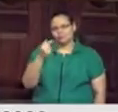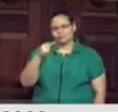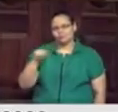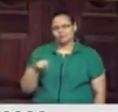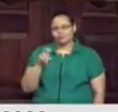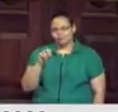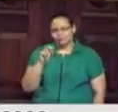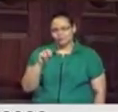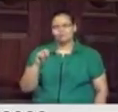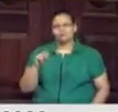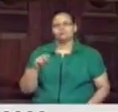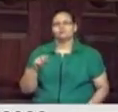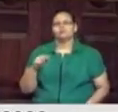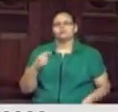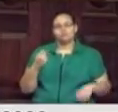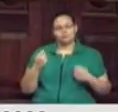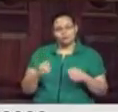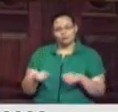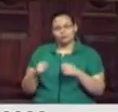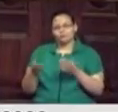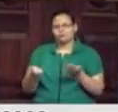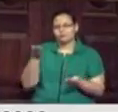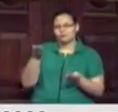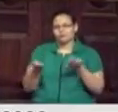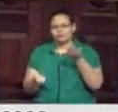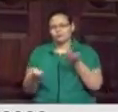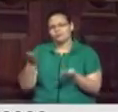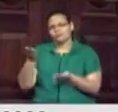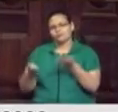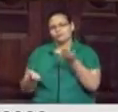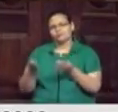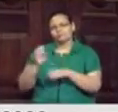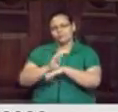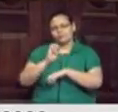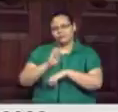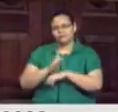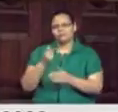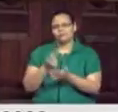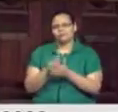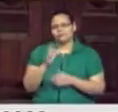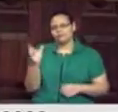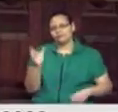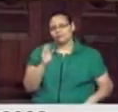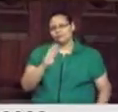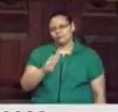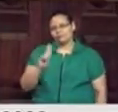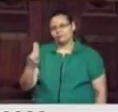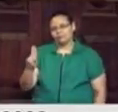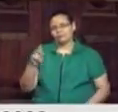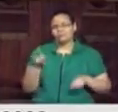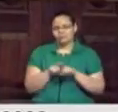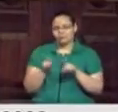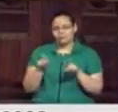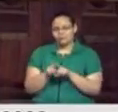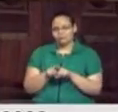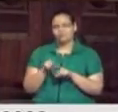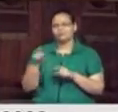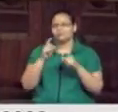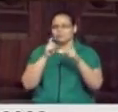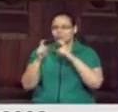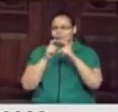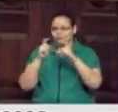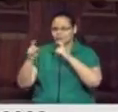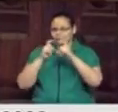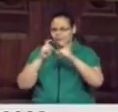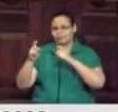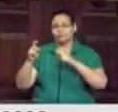seria suficiente para equilibrar as possibilidades do Estado de pagamento do bilhete único. E também colocou em discussão,